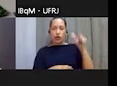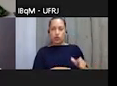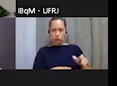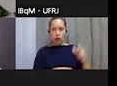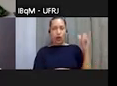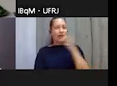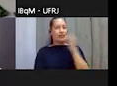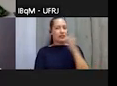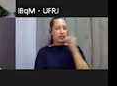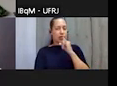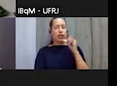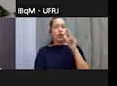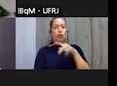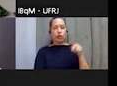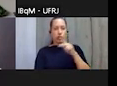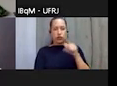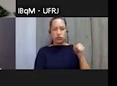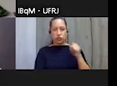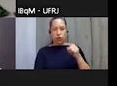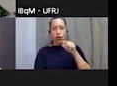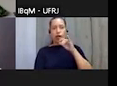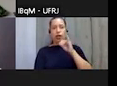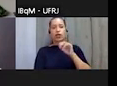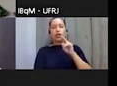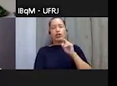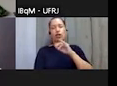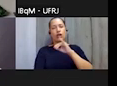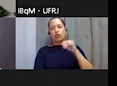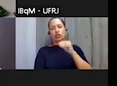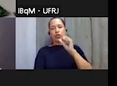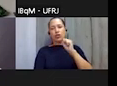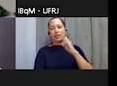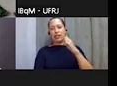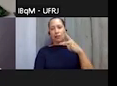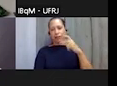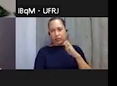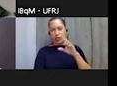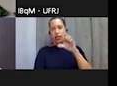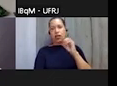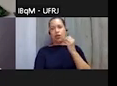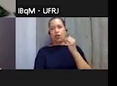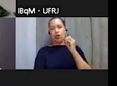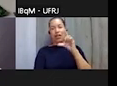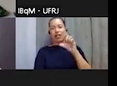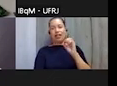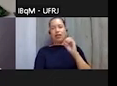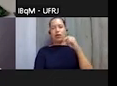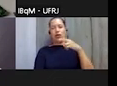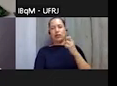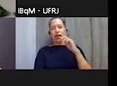o professor Giuseppe Leonardi, do Instituto Cavanes, e que nós fizemos uma